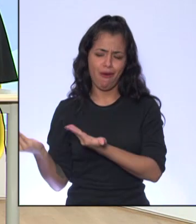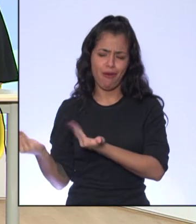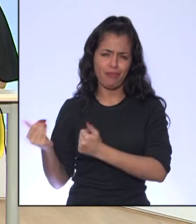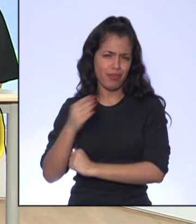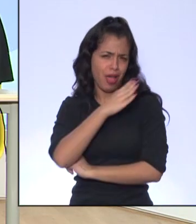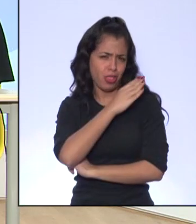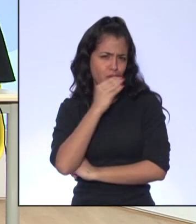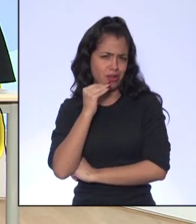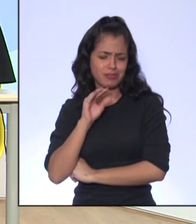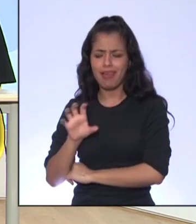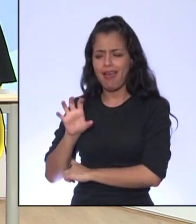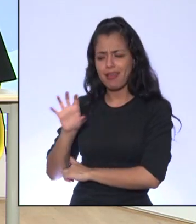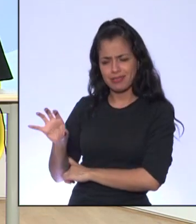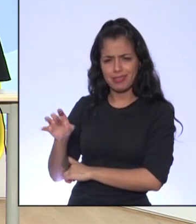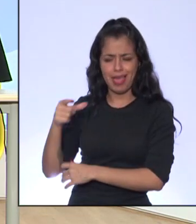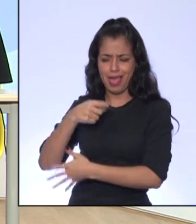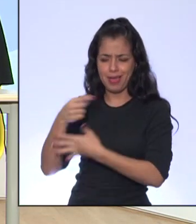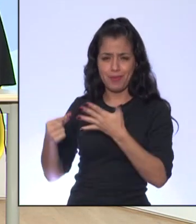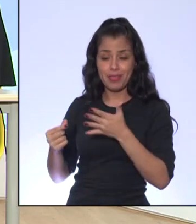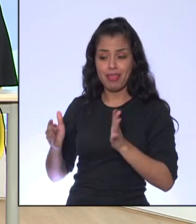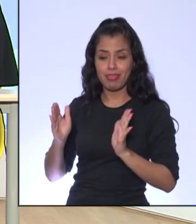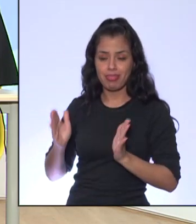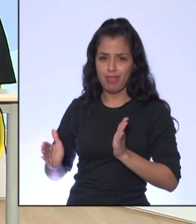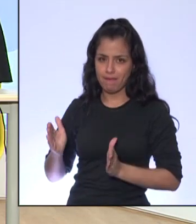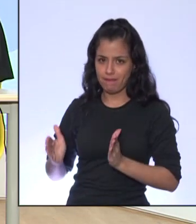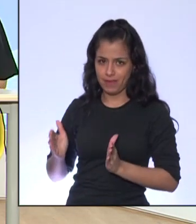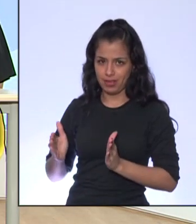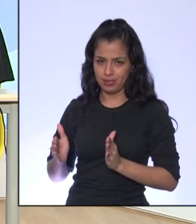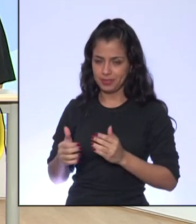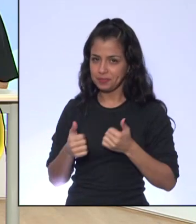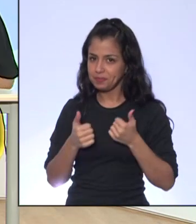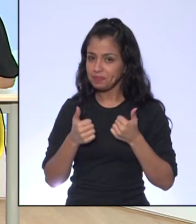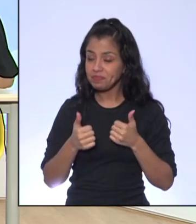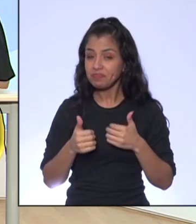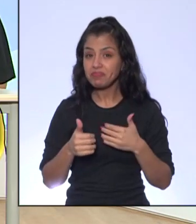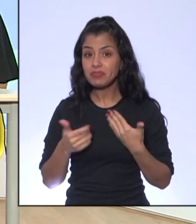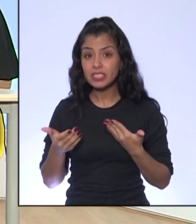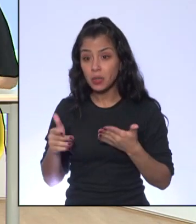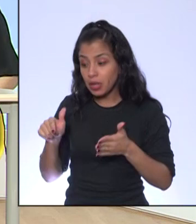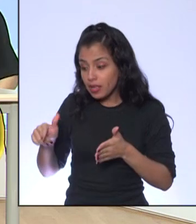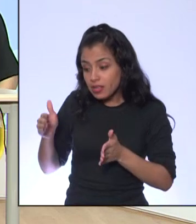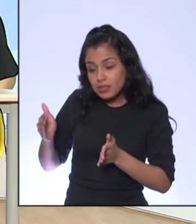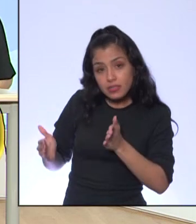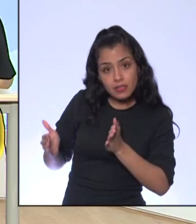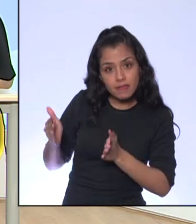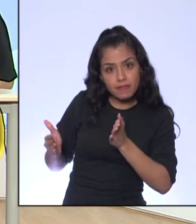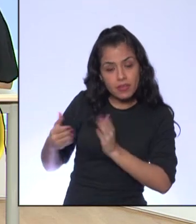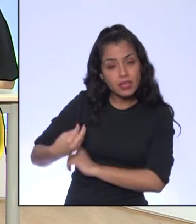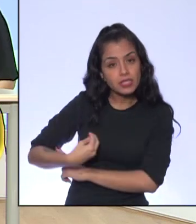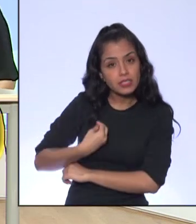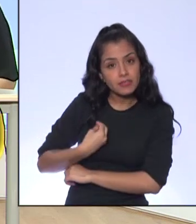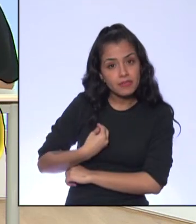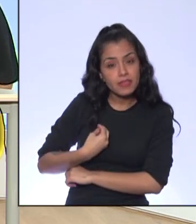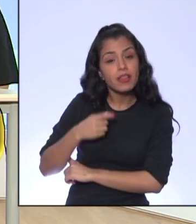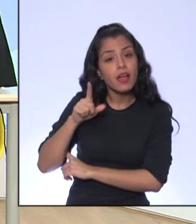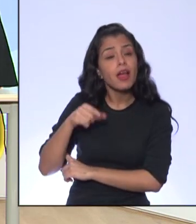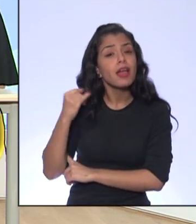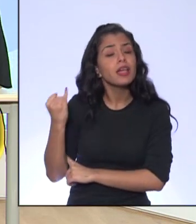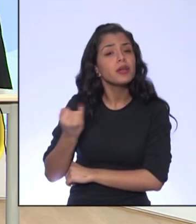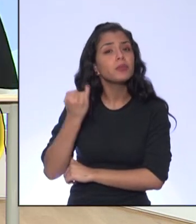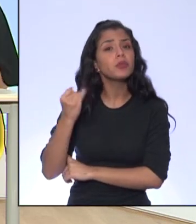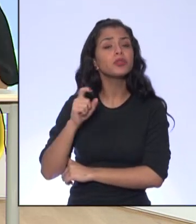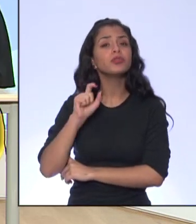assim, isso é uma característica da fase. Nesse momento desta fase, é importante que a gente